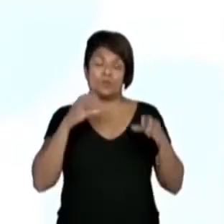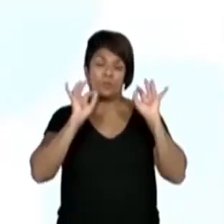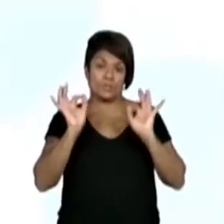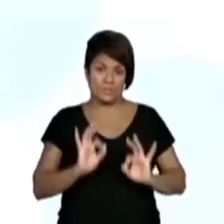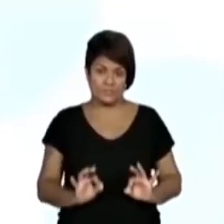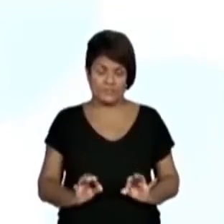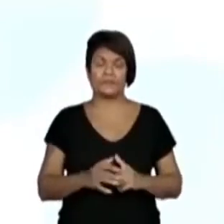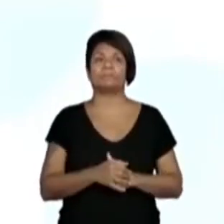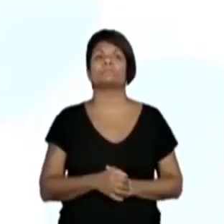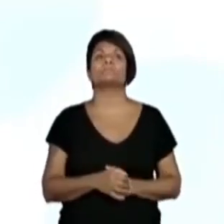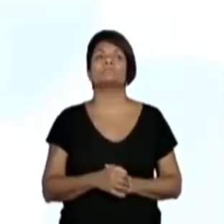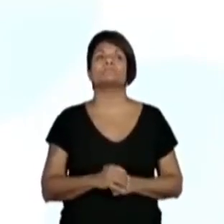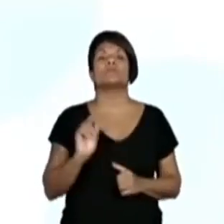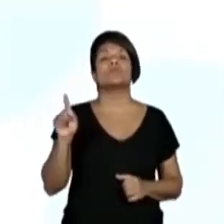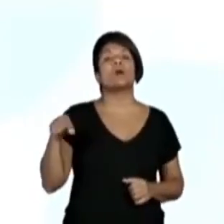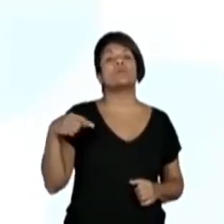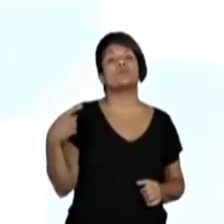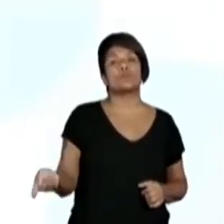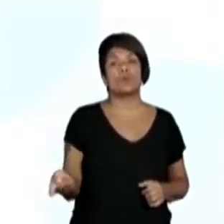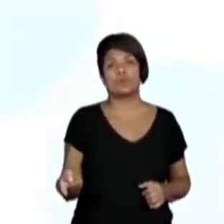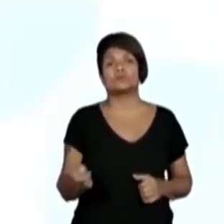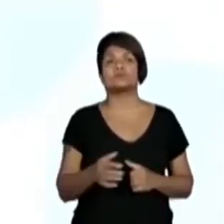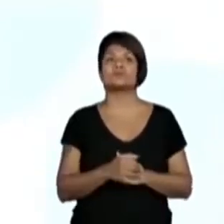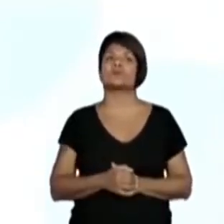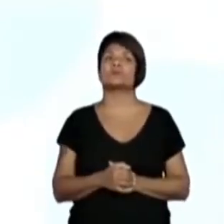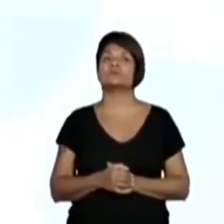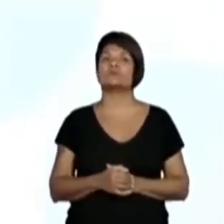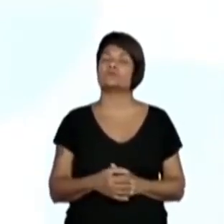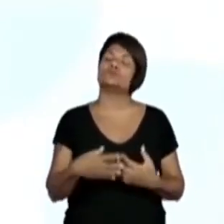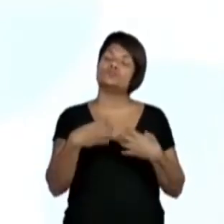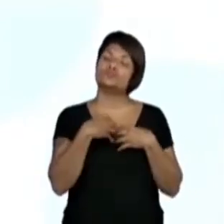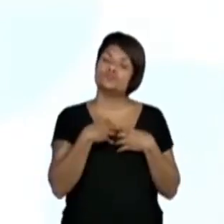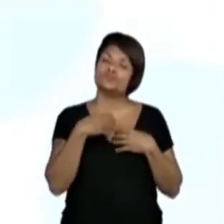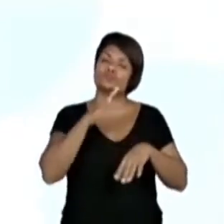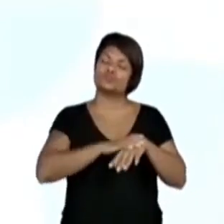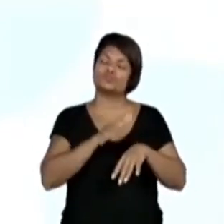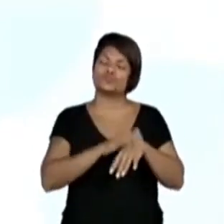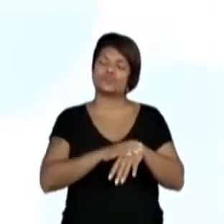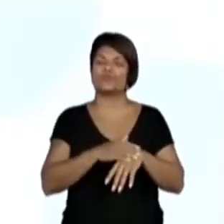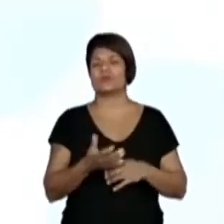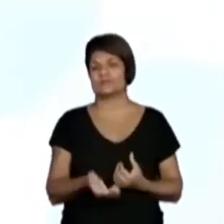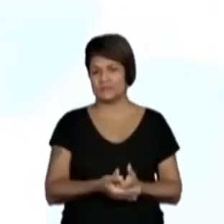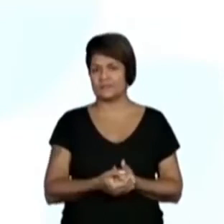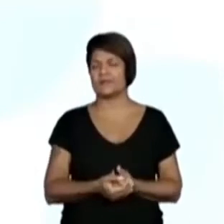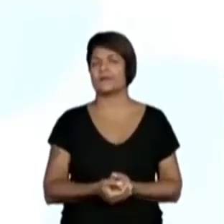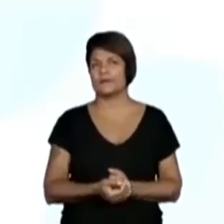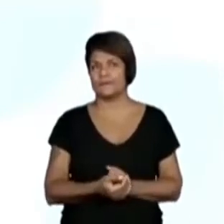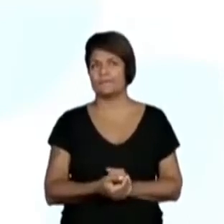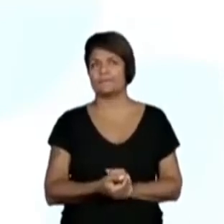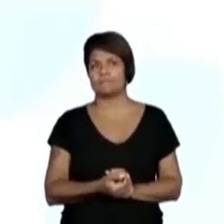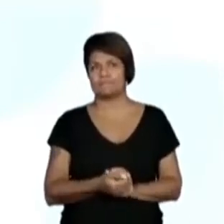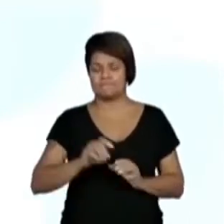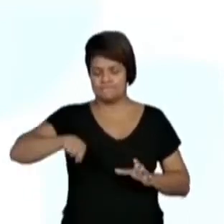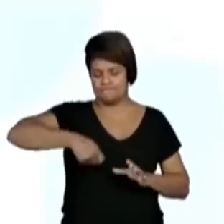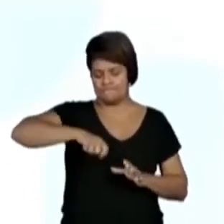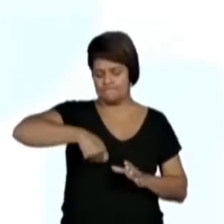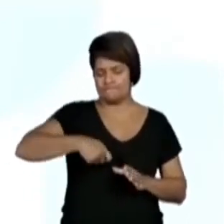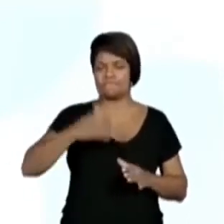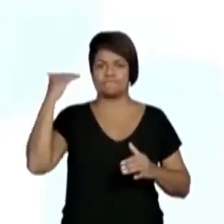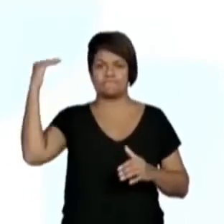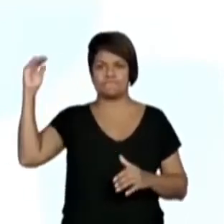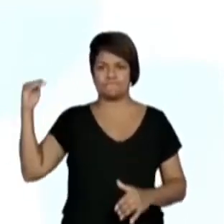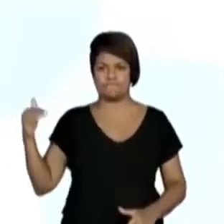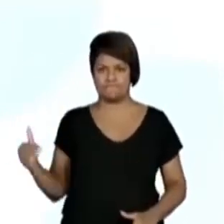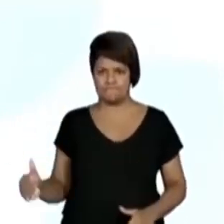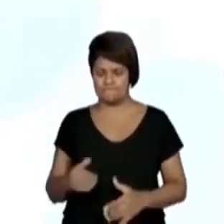aula. E na próxima tela, o modo de fazer. E